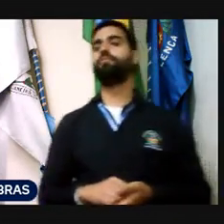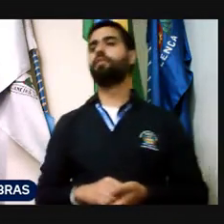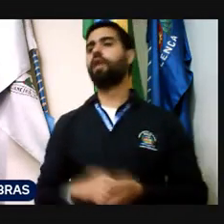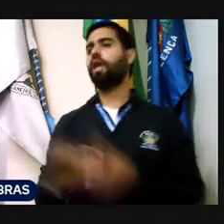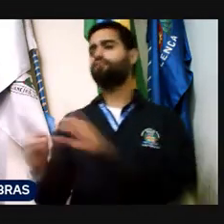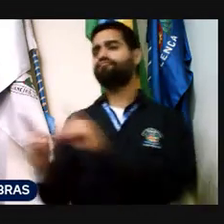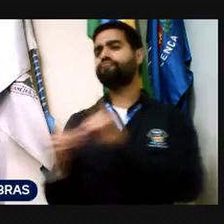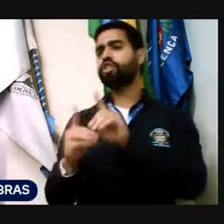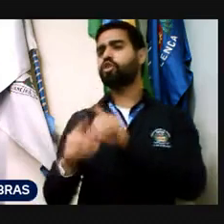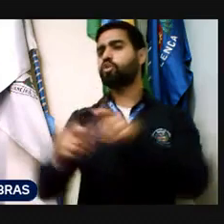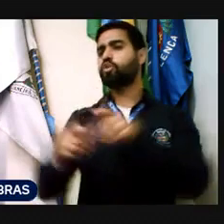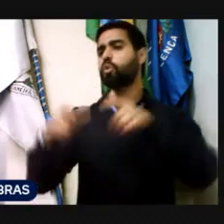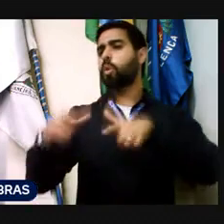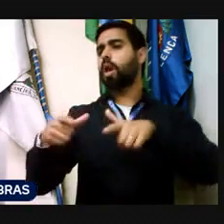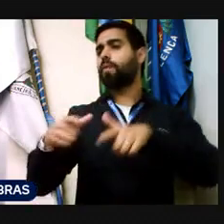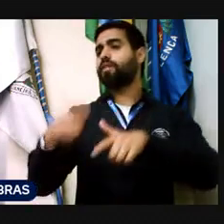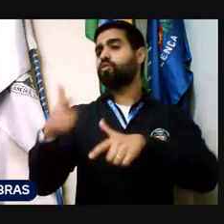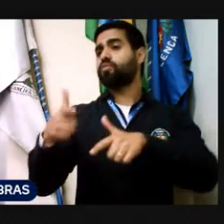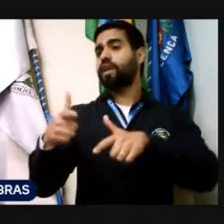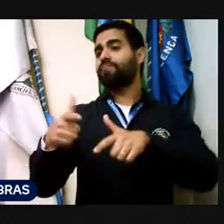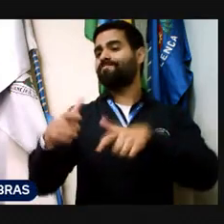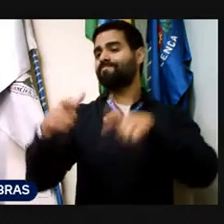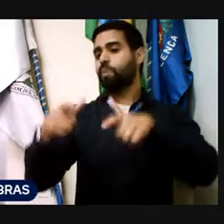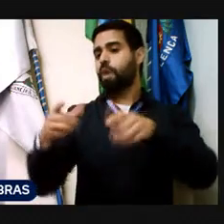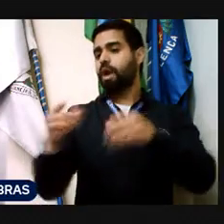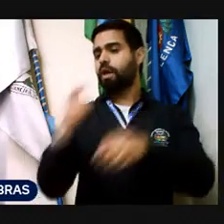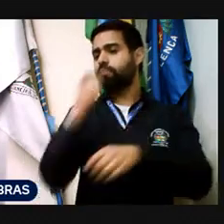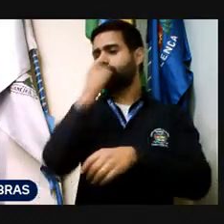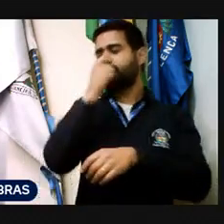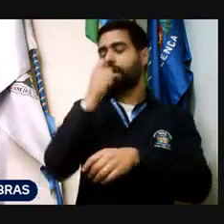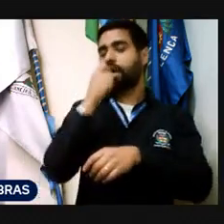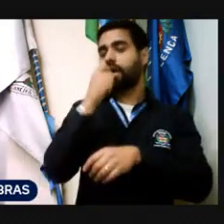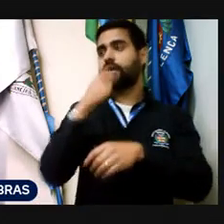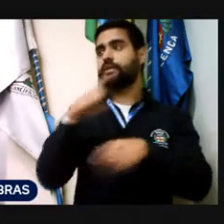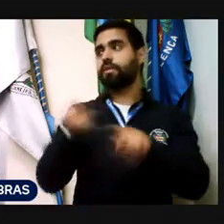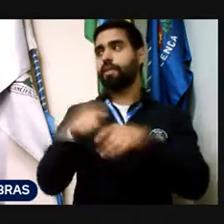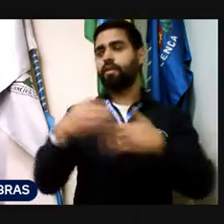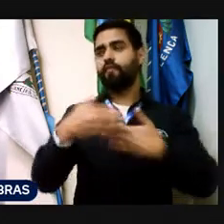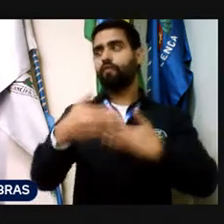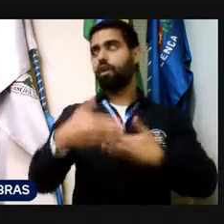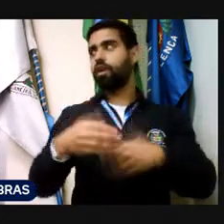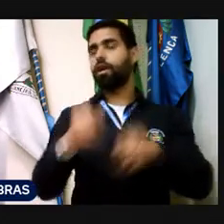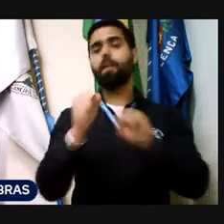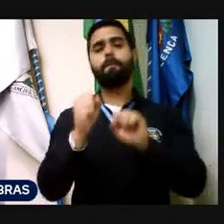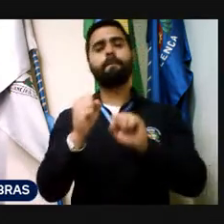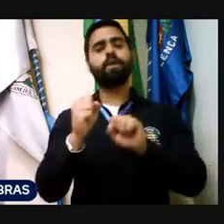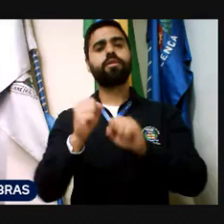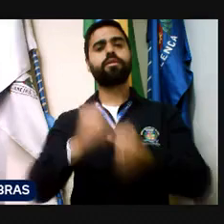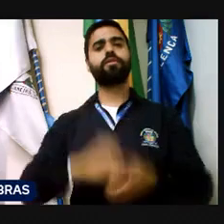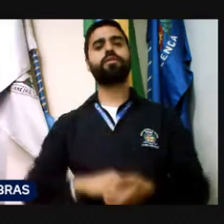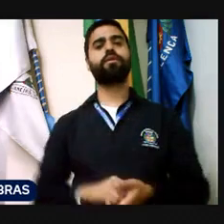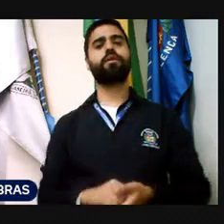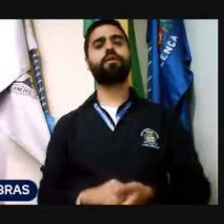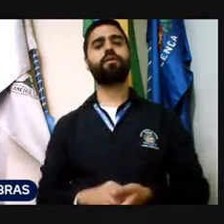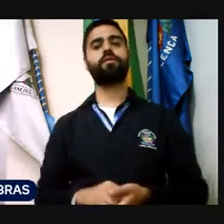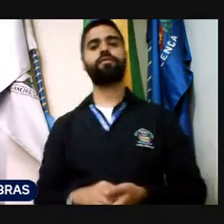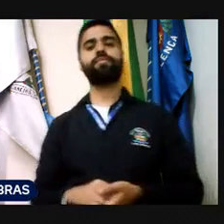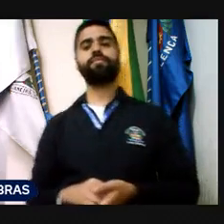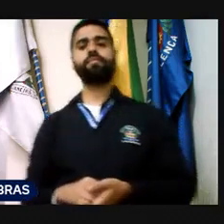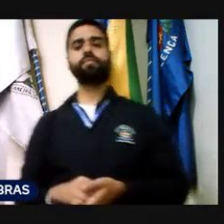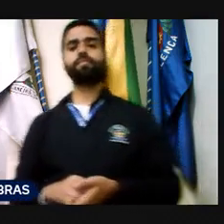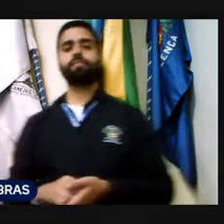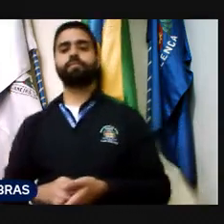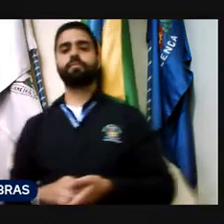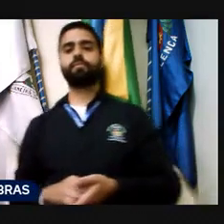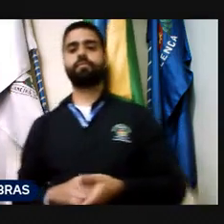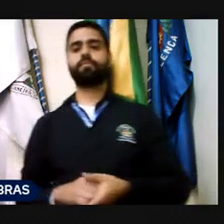não tem espaço físico, principalmente na parte externa, que possa atender e a população nesse tempo